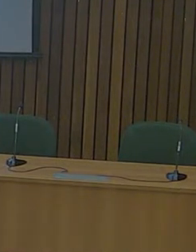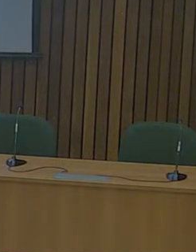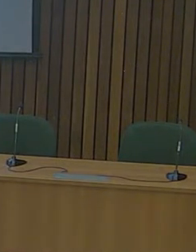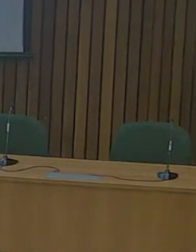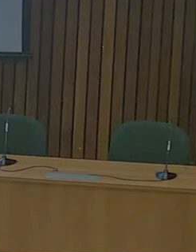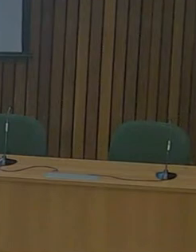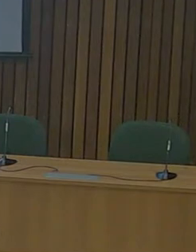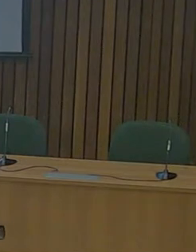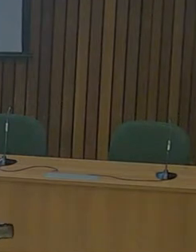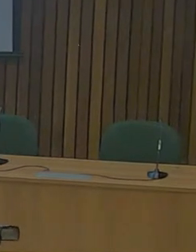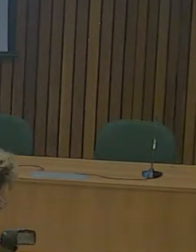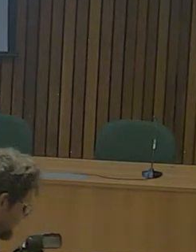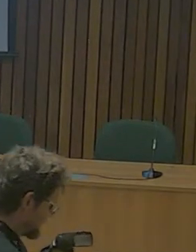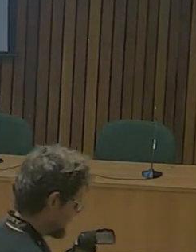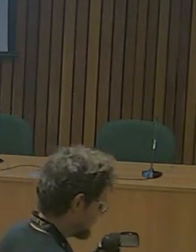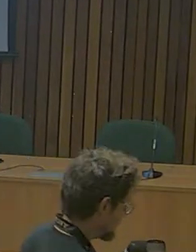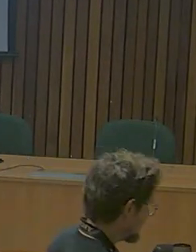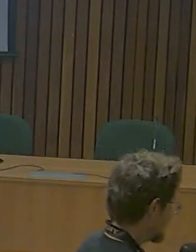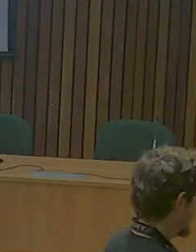Pessoal,